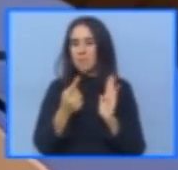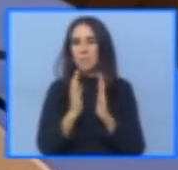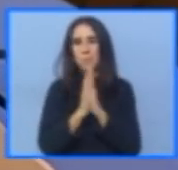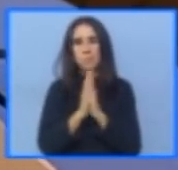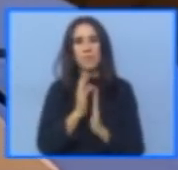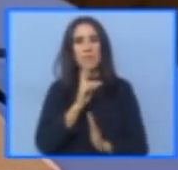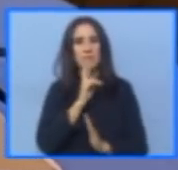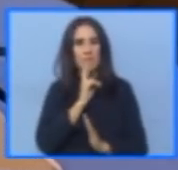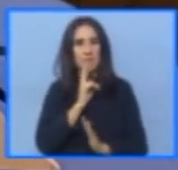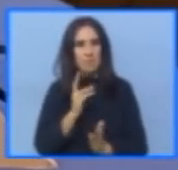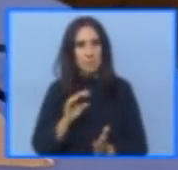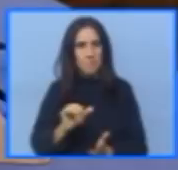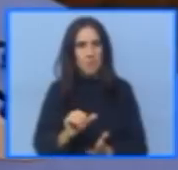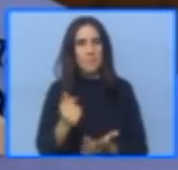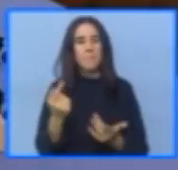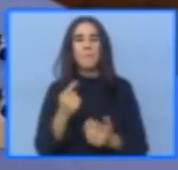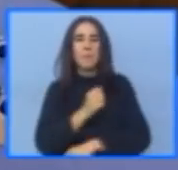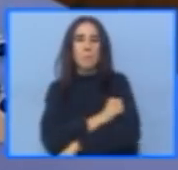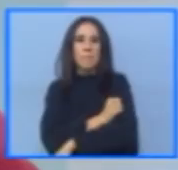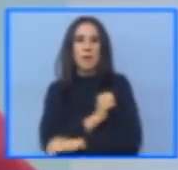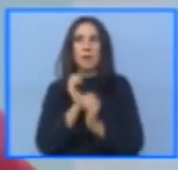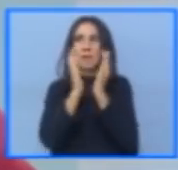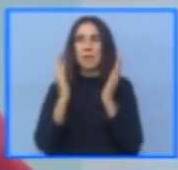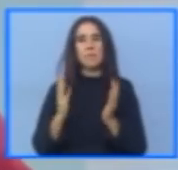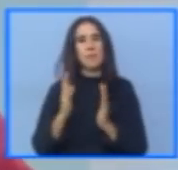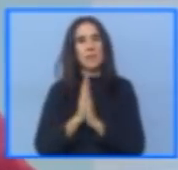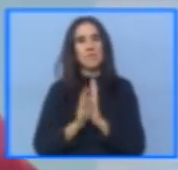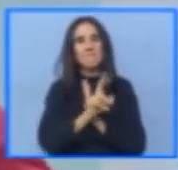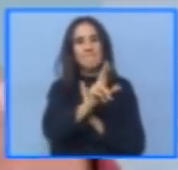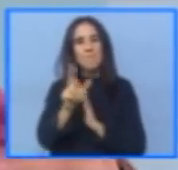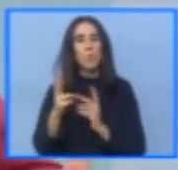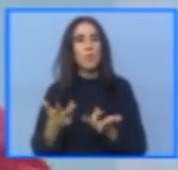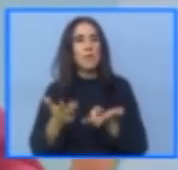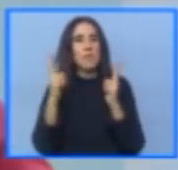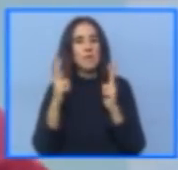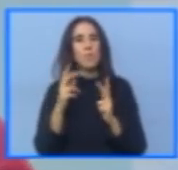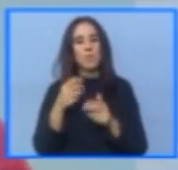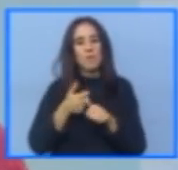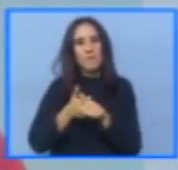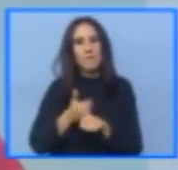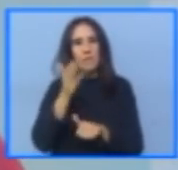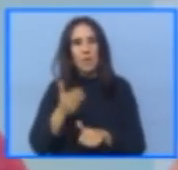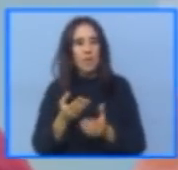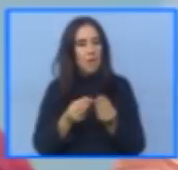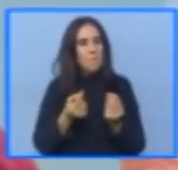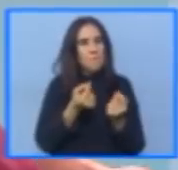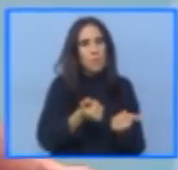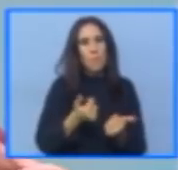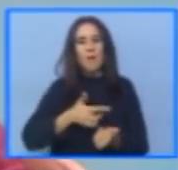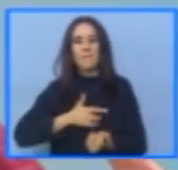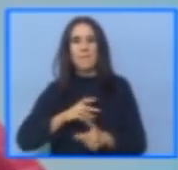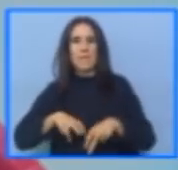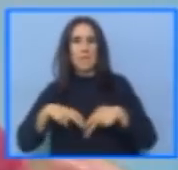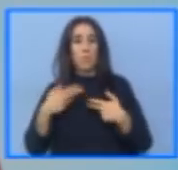casa uma igreja que é missionária, quando é livre, quando é fiel, quando é pobre de meios, mas é rica no amor. Semana a semana